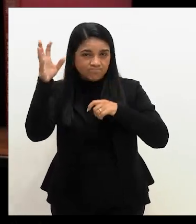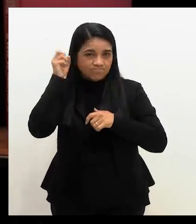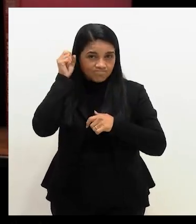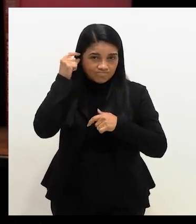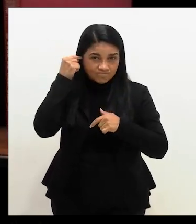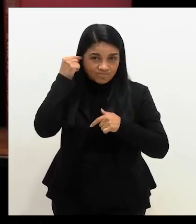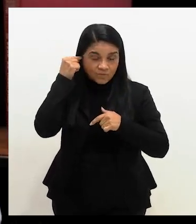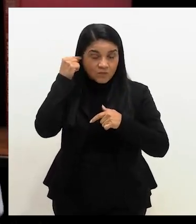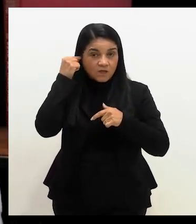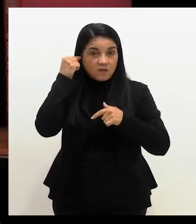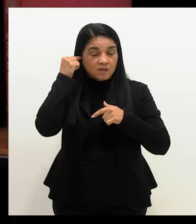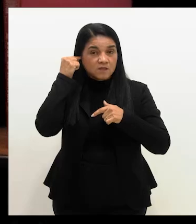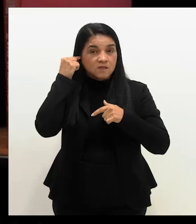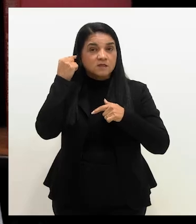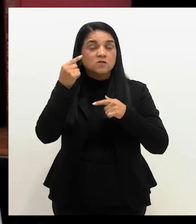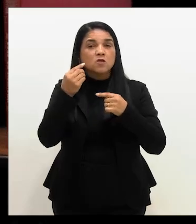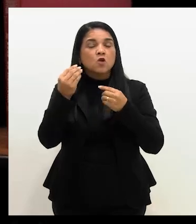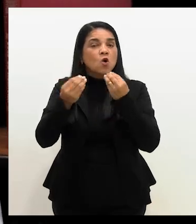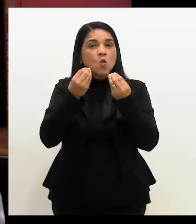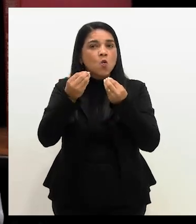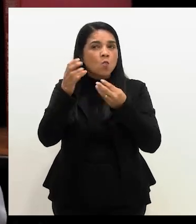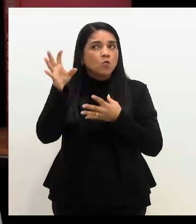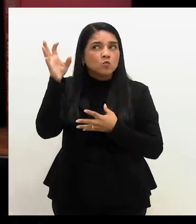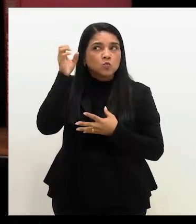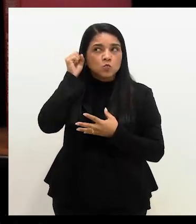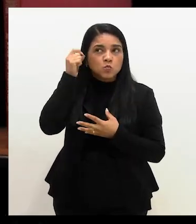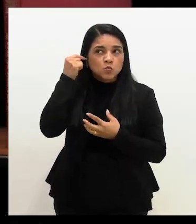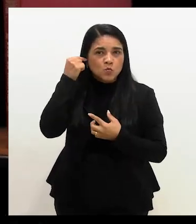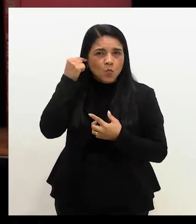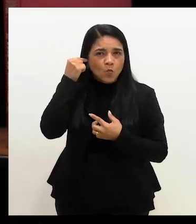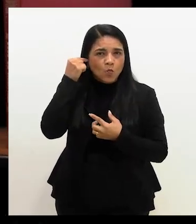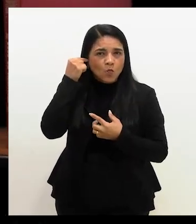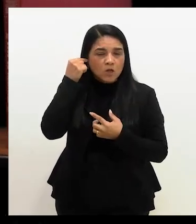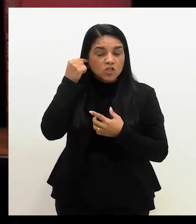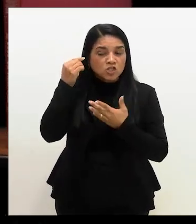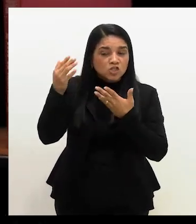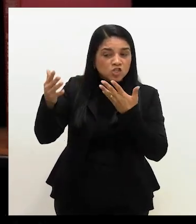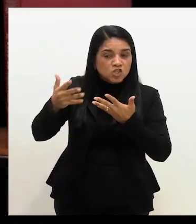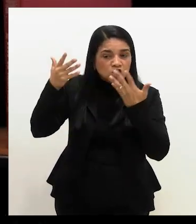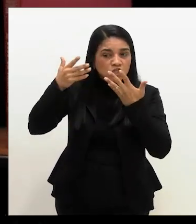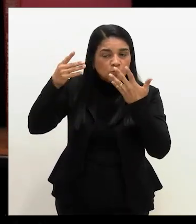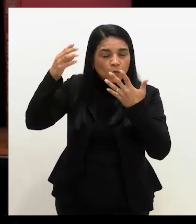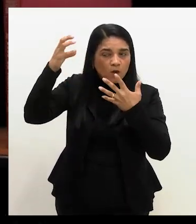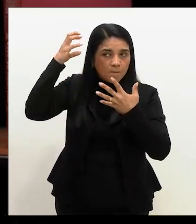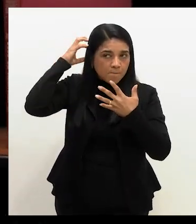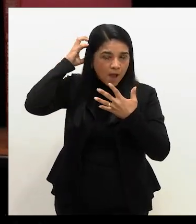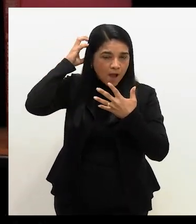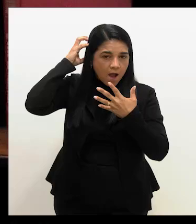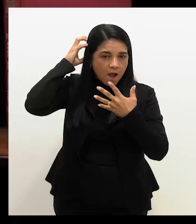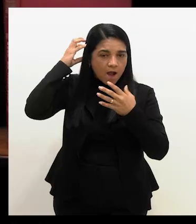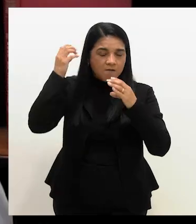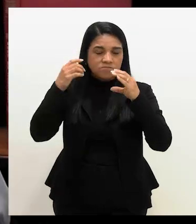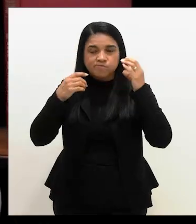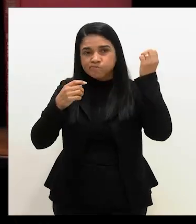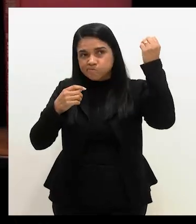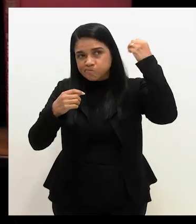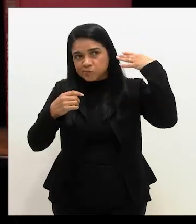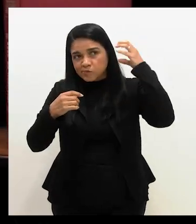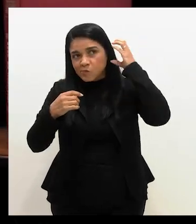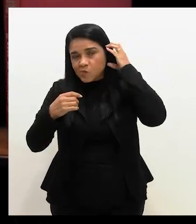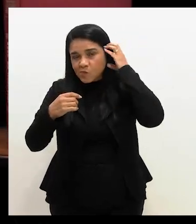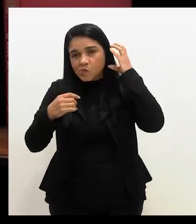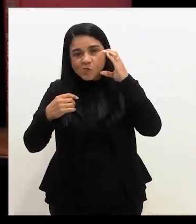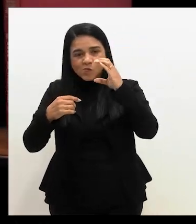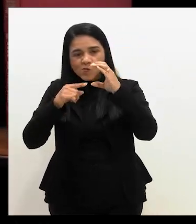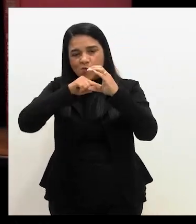ouvido. Então, de acordo com a forma que o som entra, ele estimula um local diferente da cóclea. Então, por isso que às